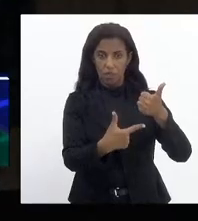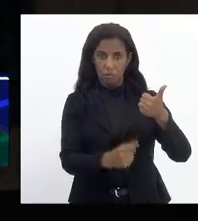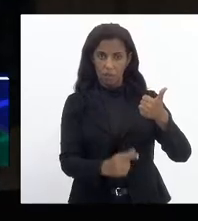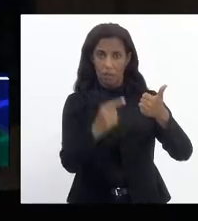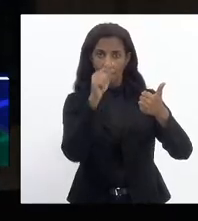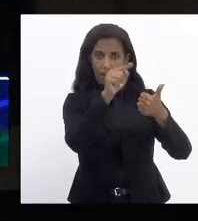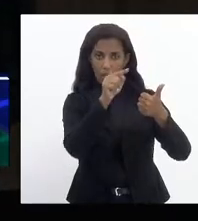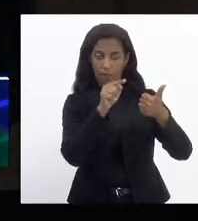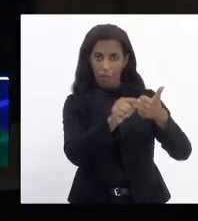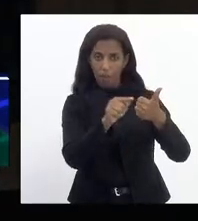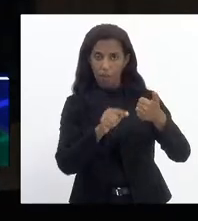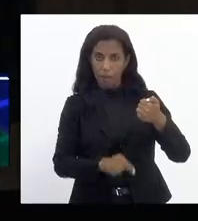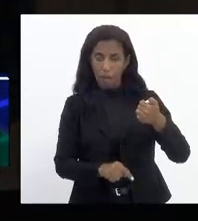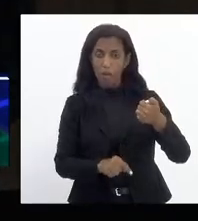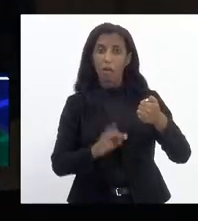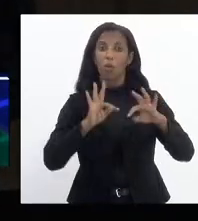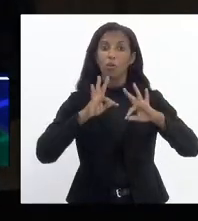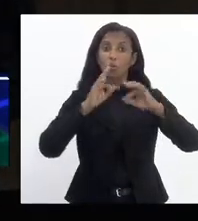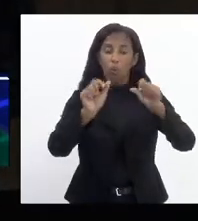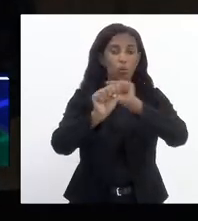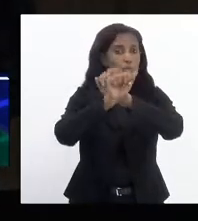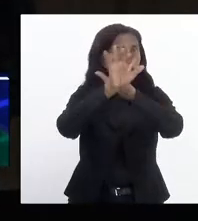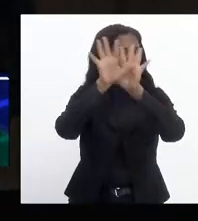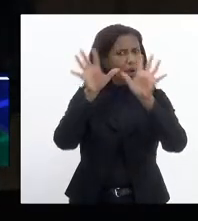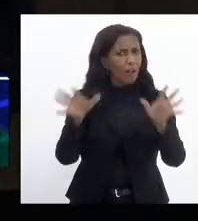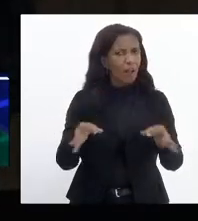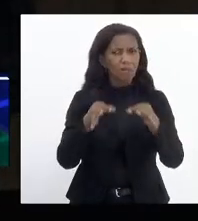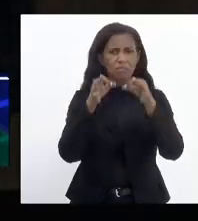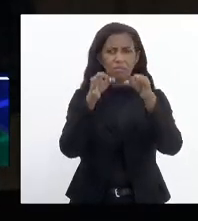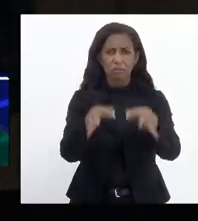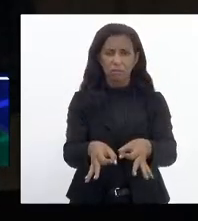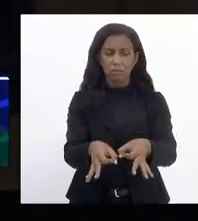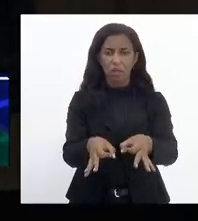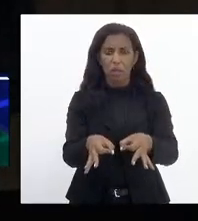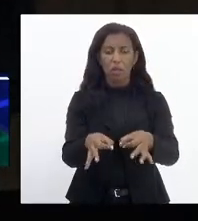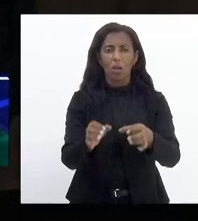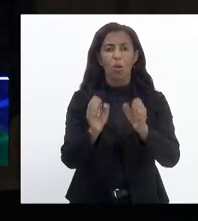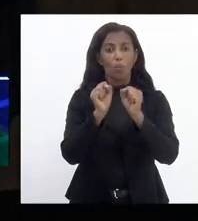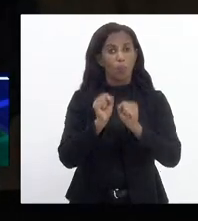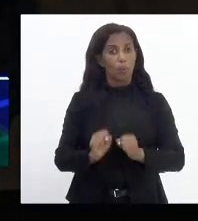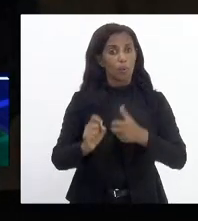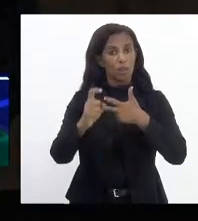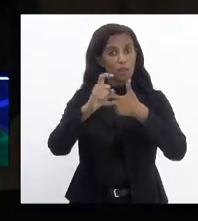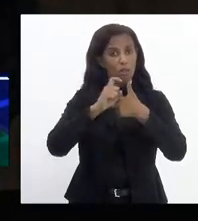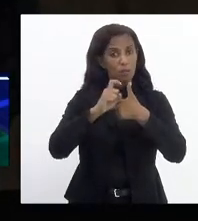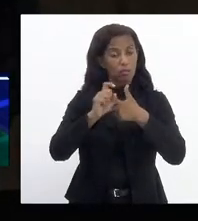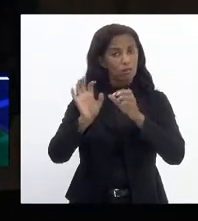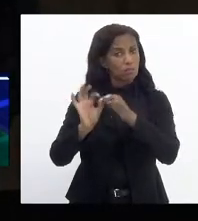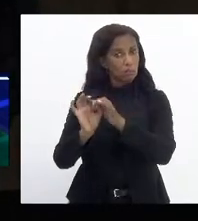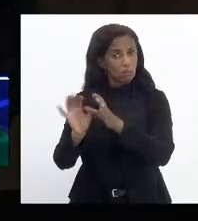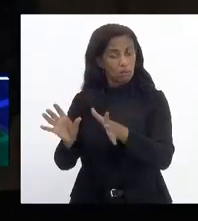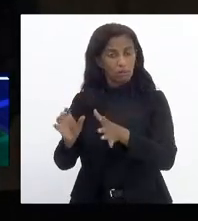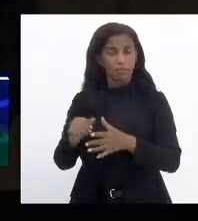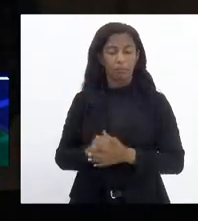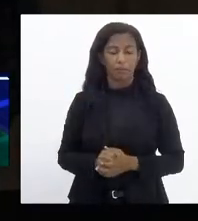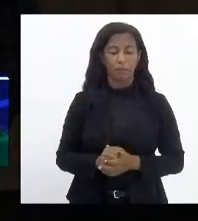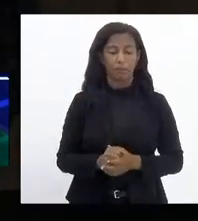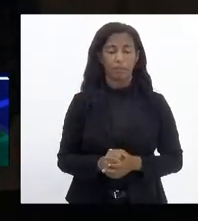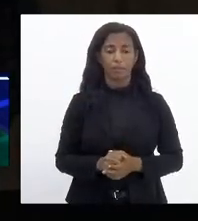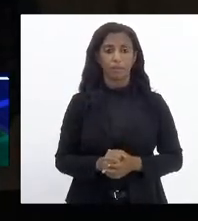aponta, todos eles estão claríssimos, o Poder Executivo está autorizado. Mas eu queria chamar a atenção